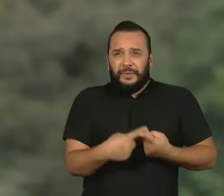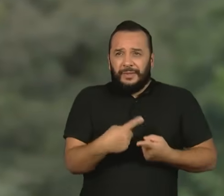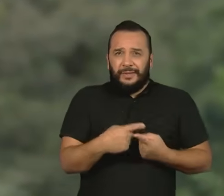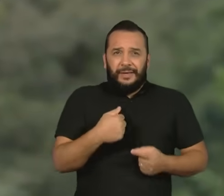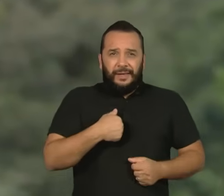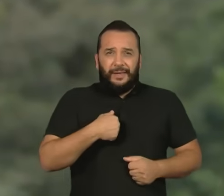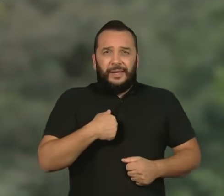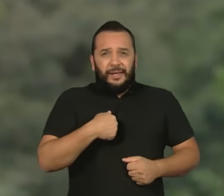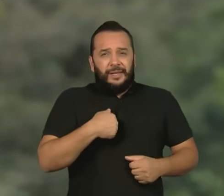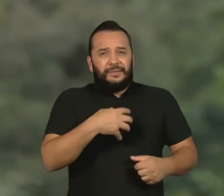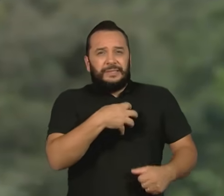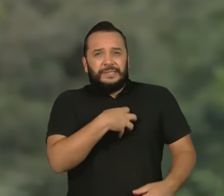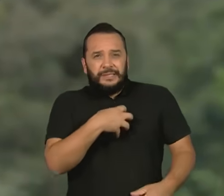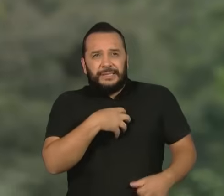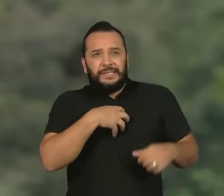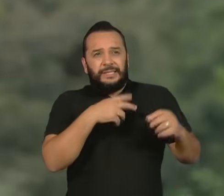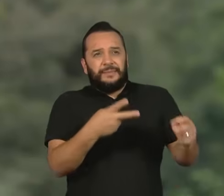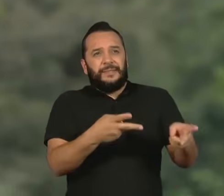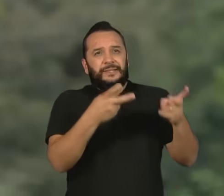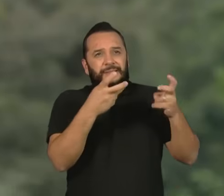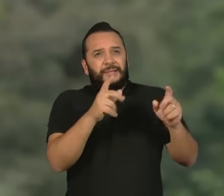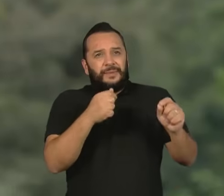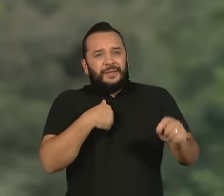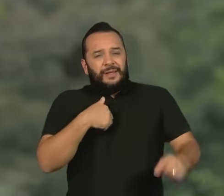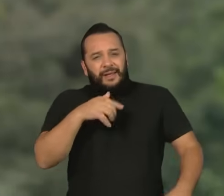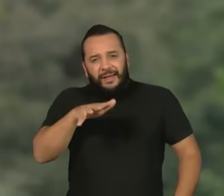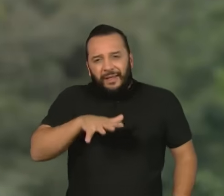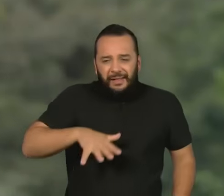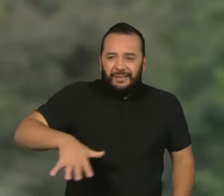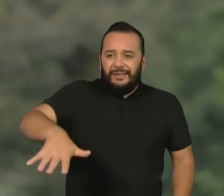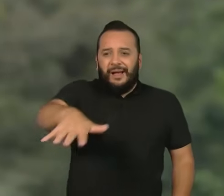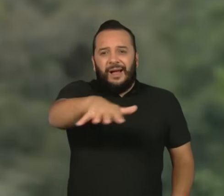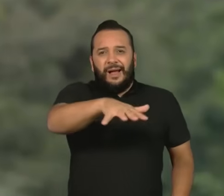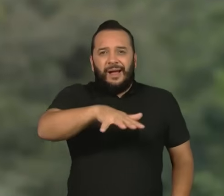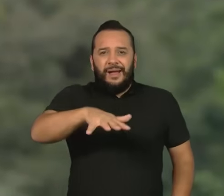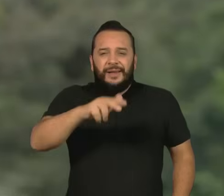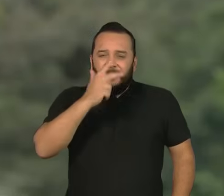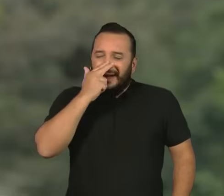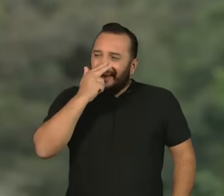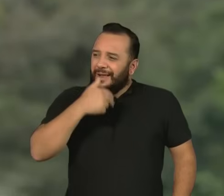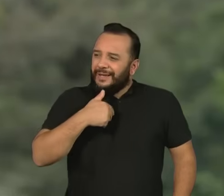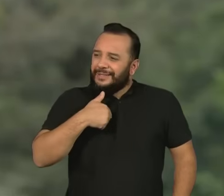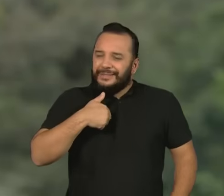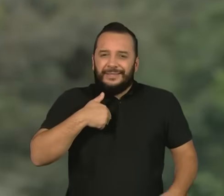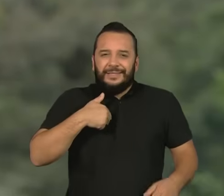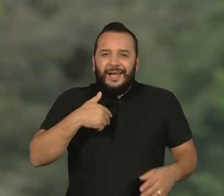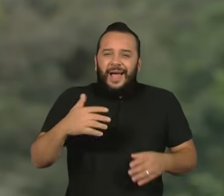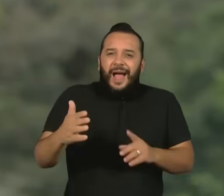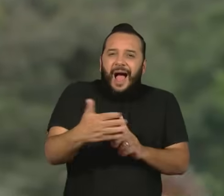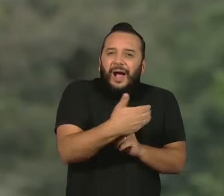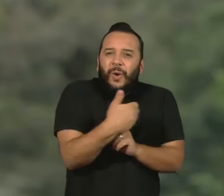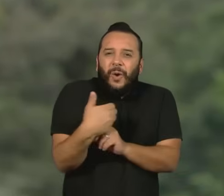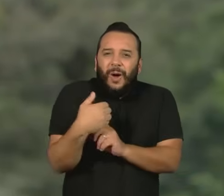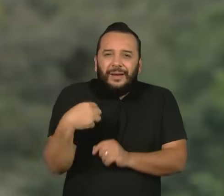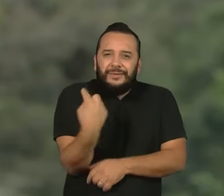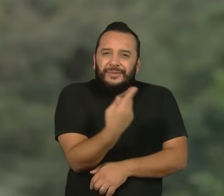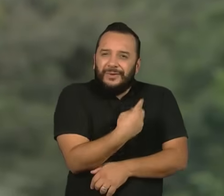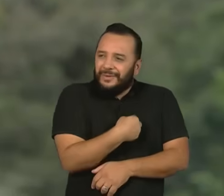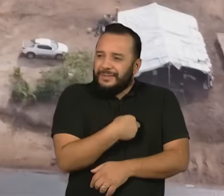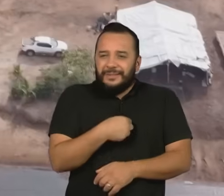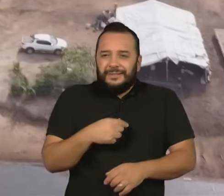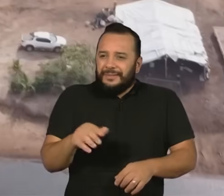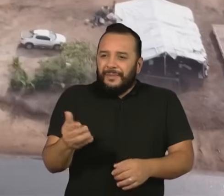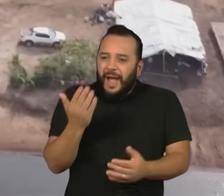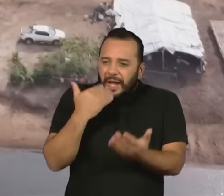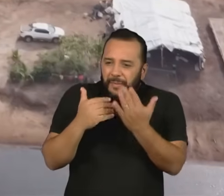vejo que a terra, ela nos acolhe, ela nos alimenta. Então, para mim, o território são todos os